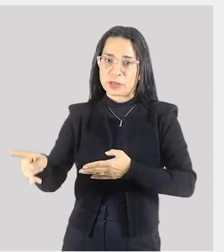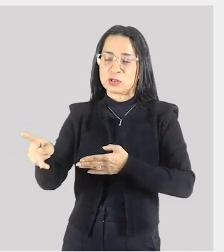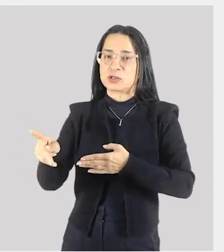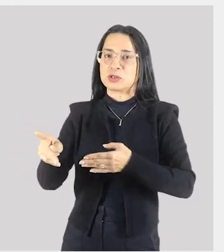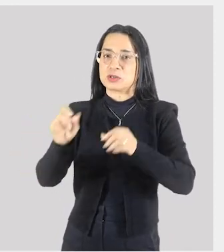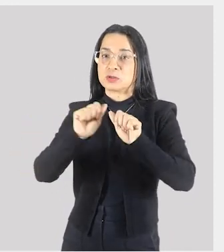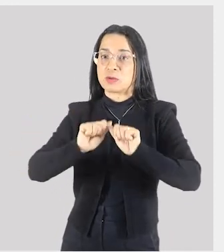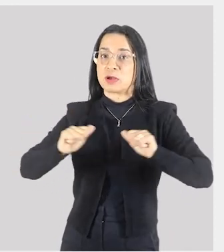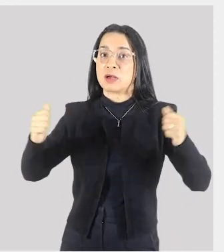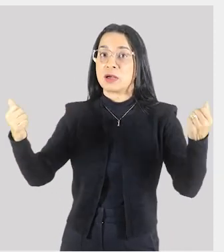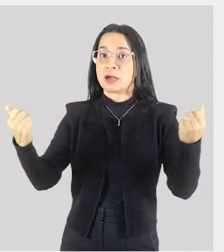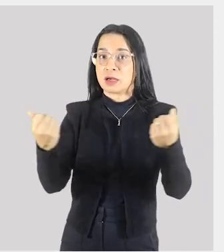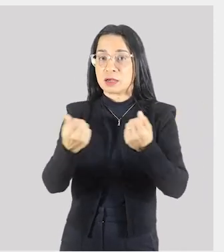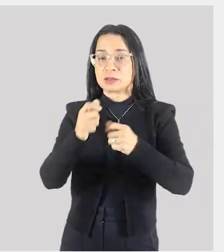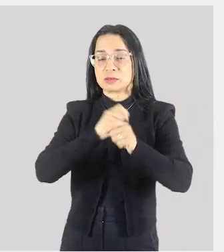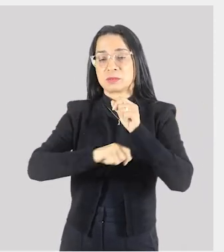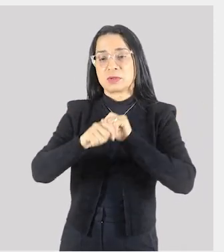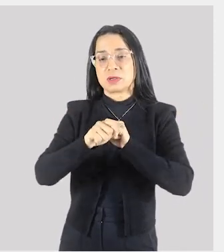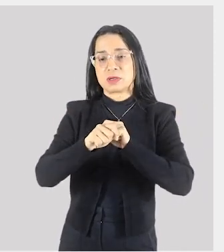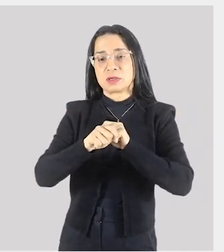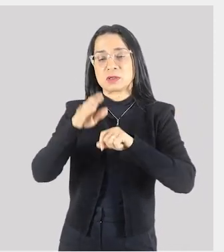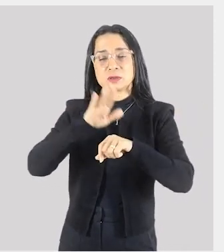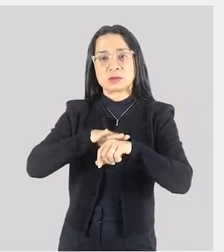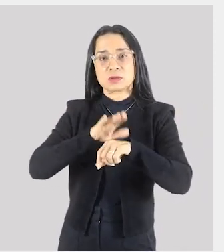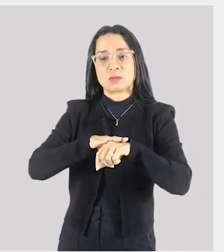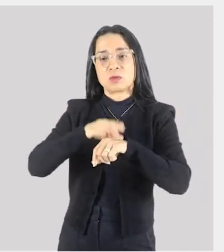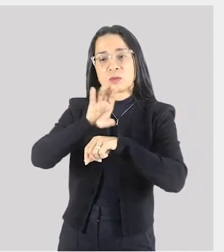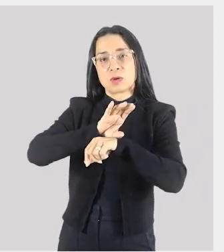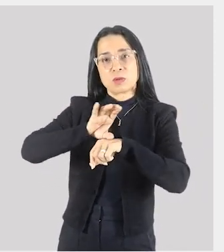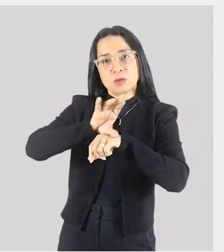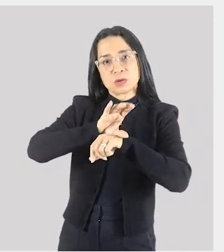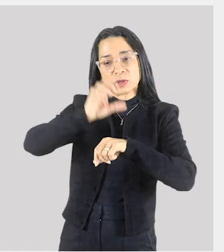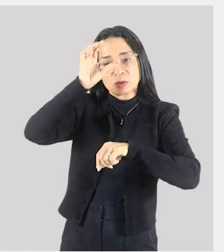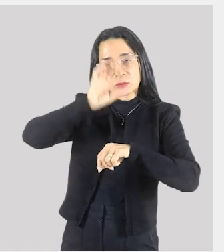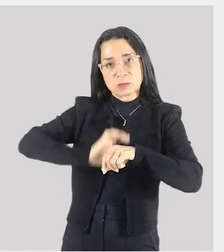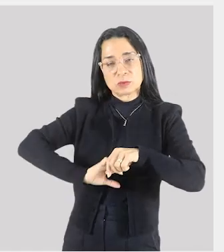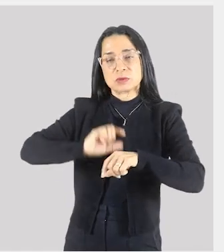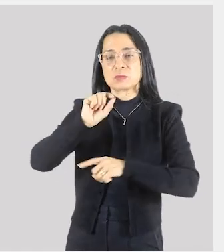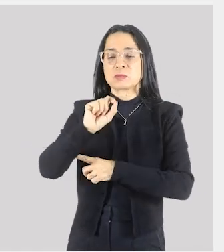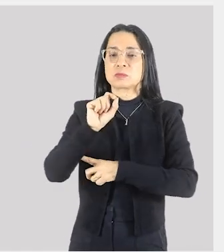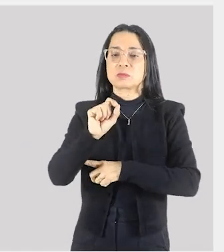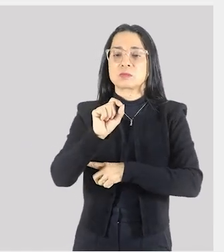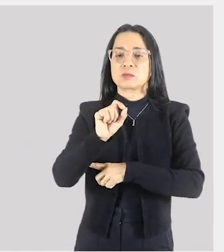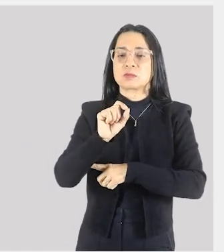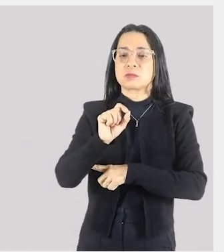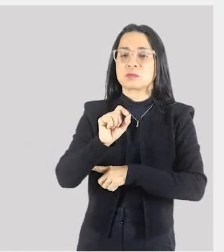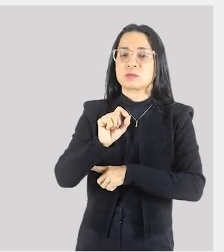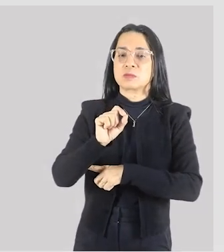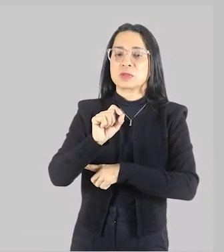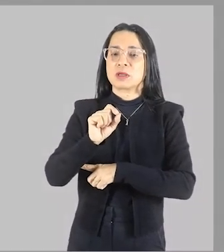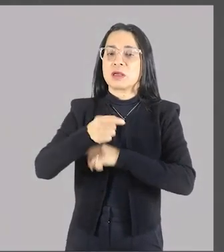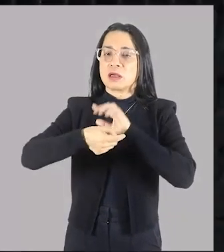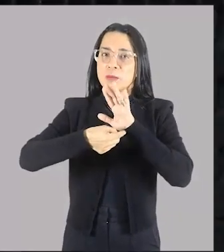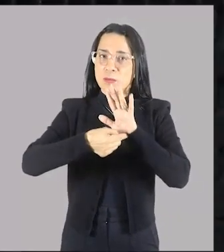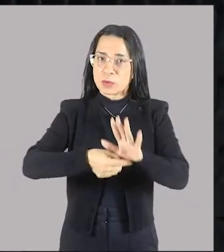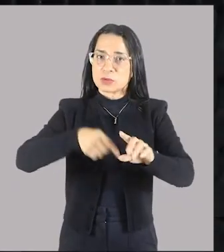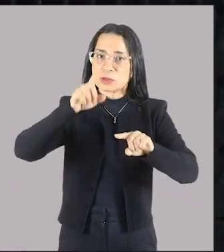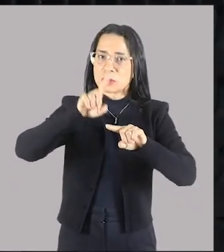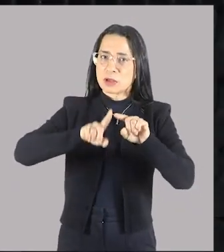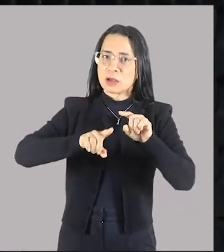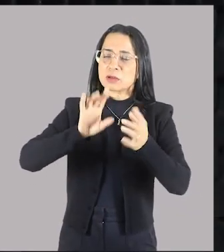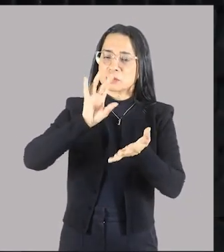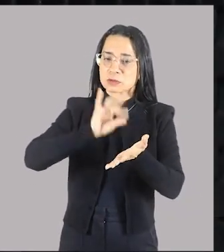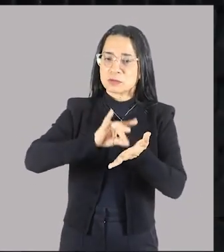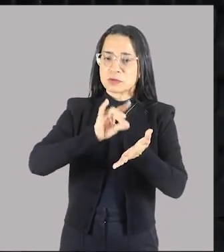Cidadã. Principalmente por ser uma Constituição que vai materializar o Estado republicano brasileiro, atendendo